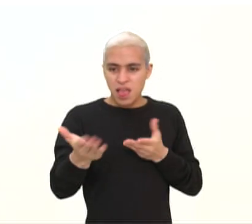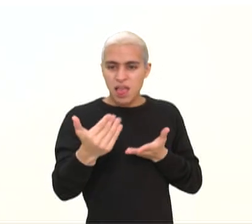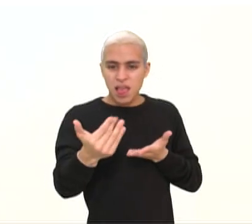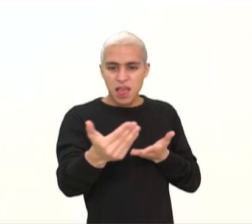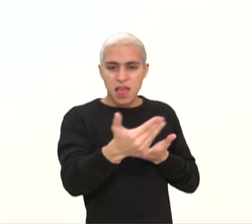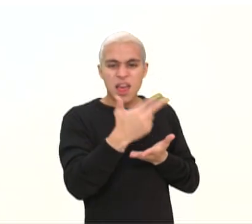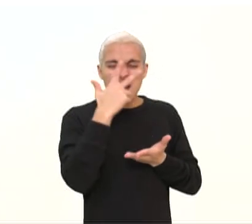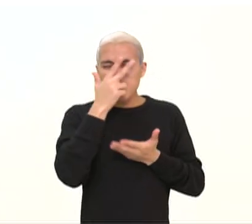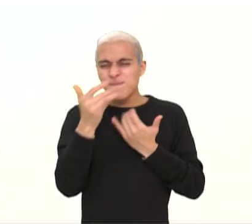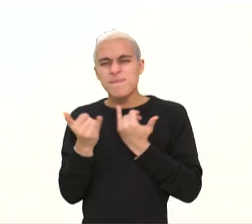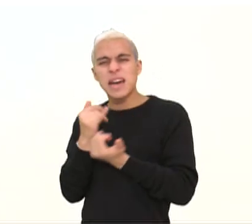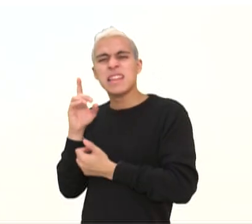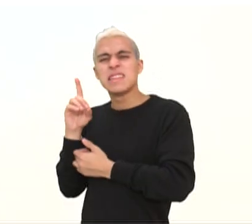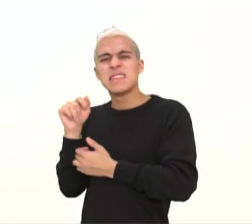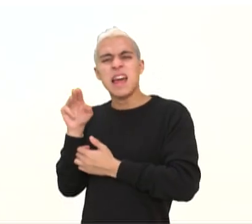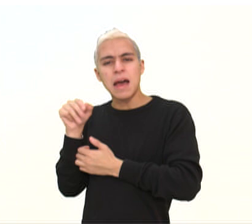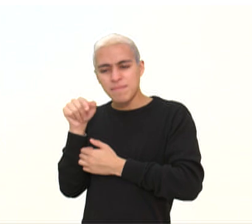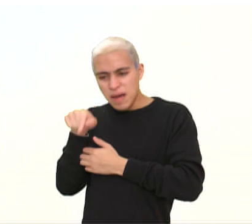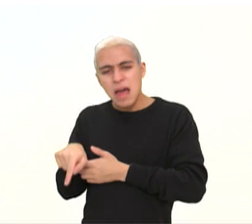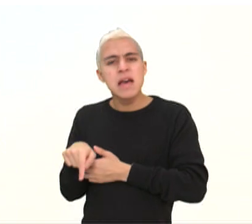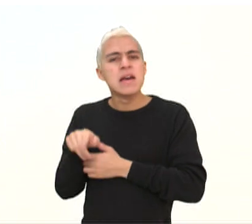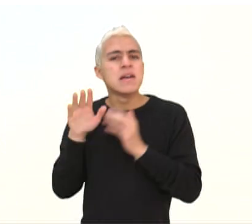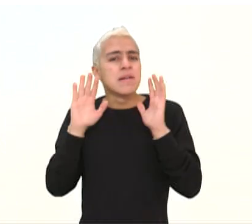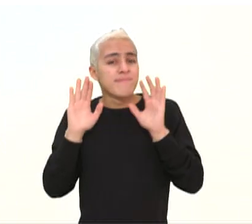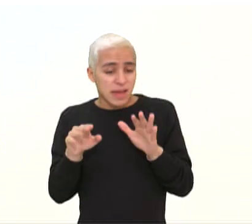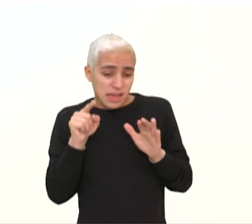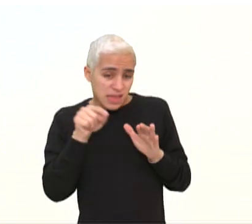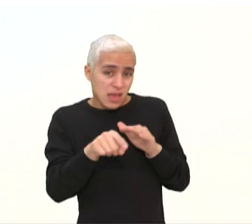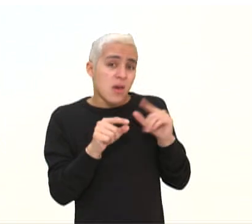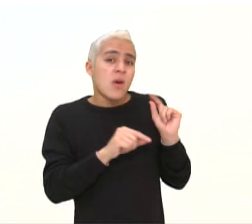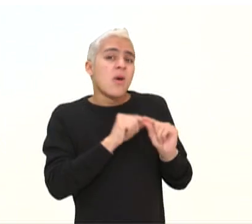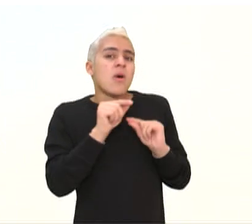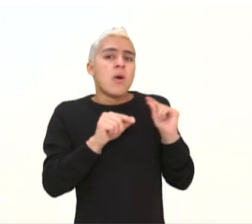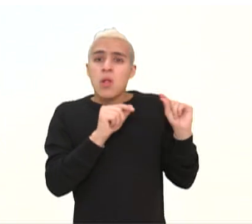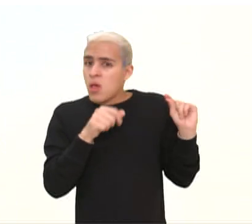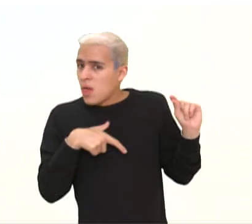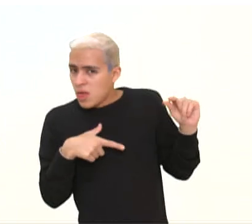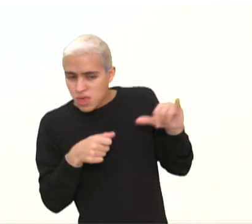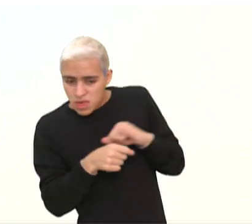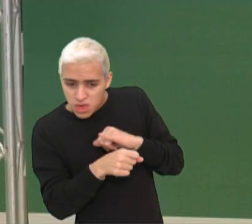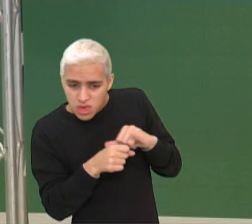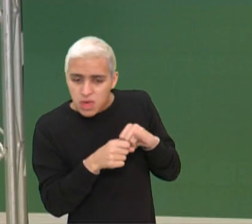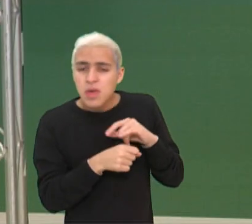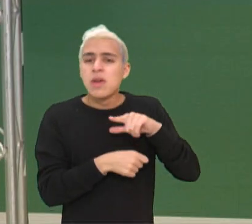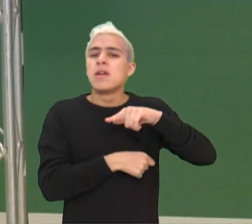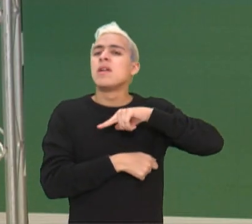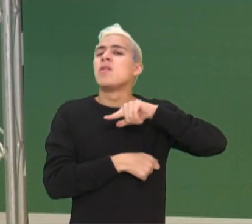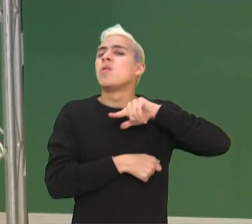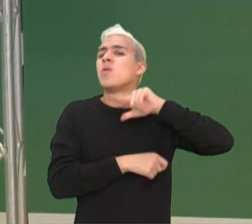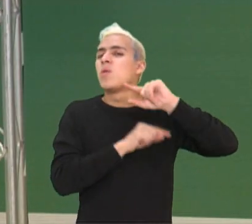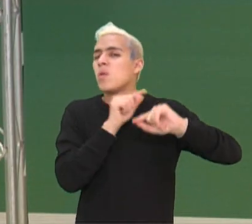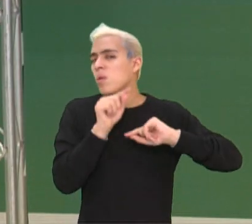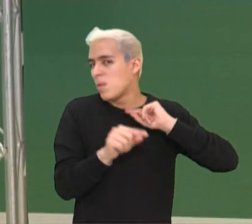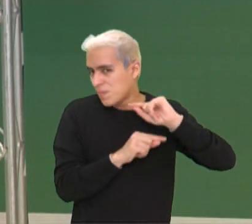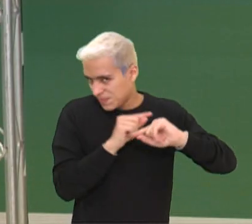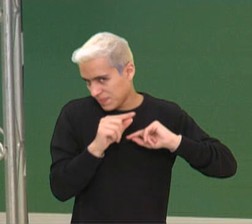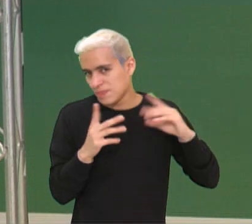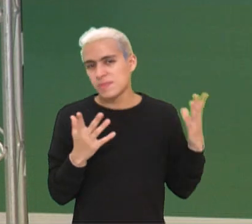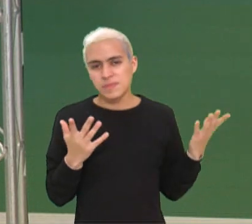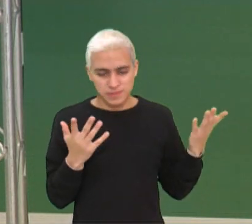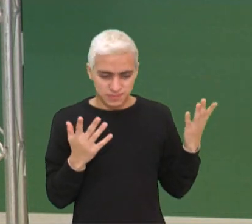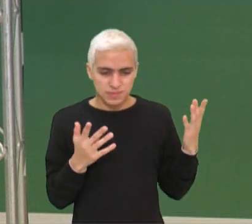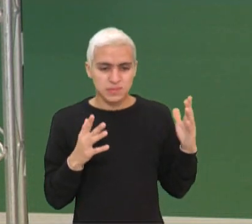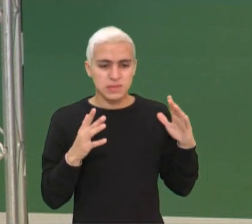como se fosse uma dama, bem parecido com a dama ali, mas ele é um jogo totalmente de estratégia. Também tem aquele lado assim